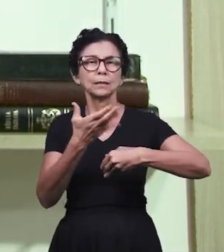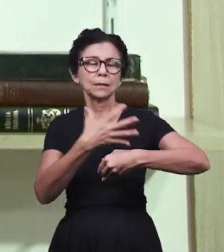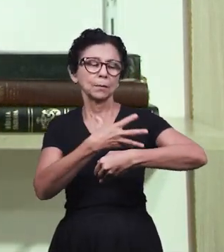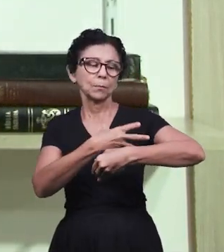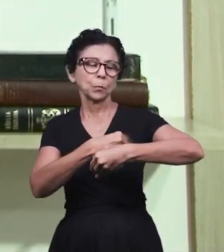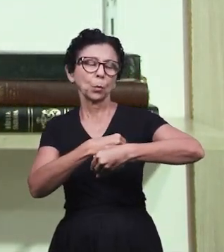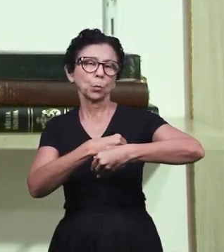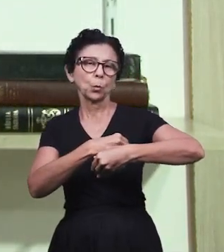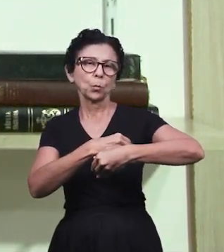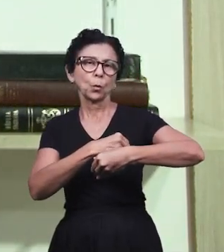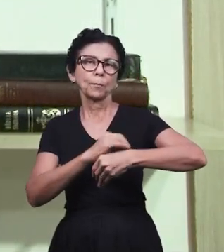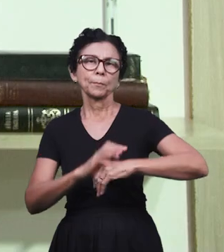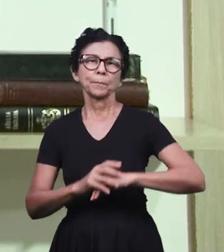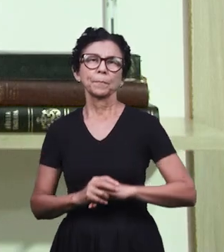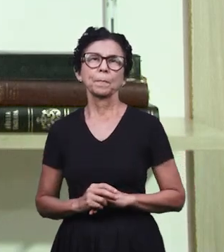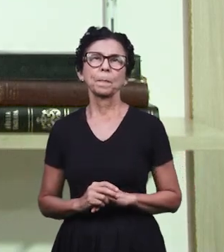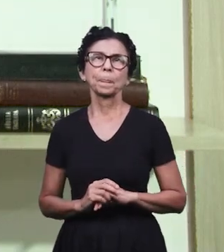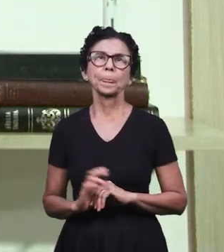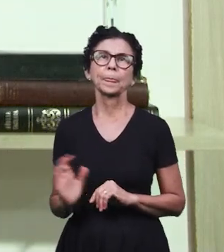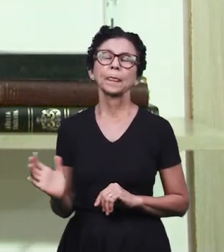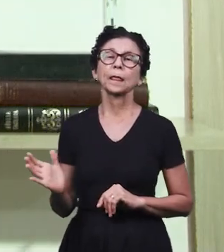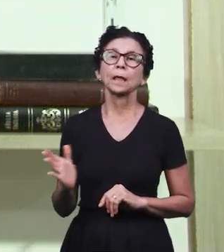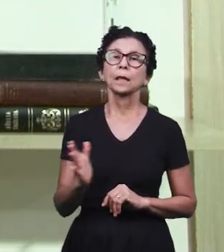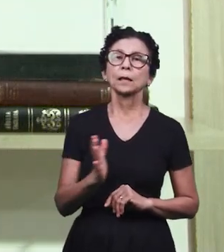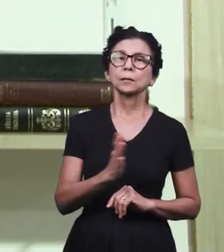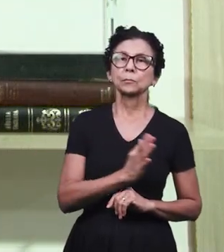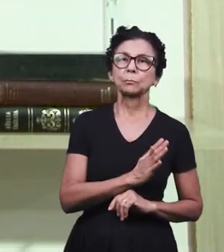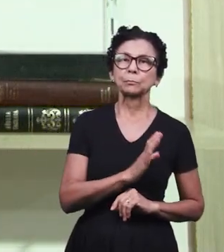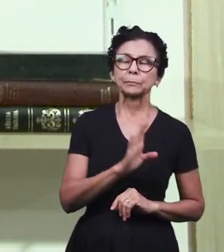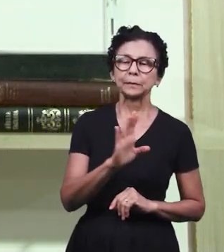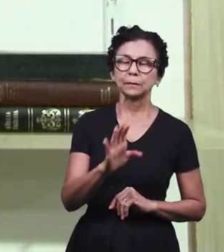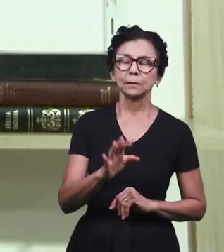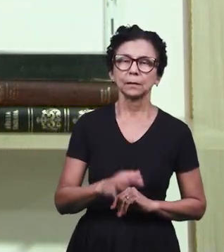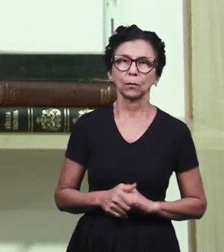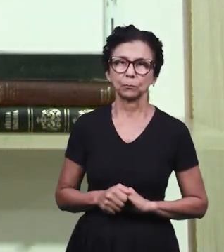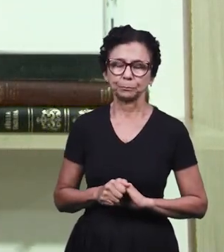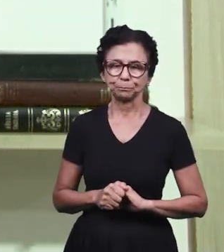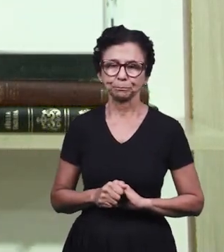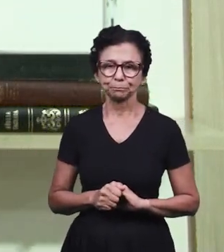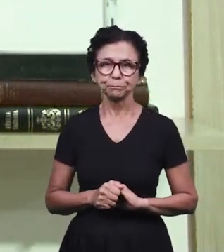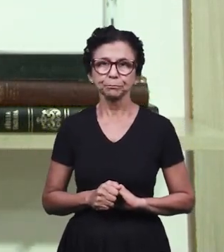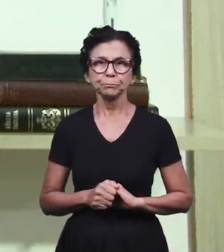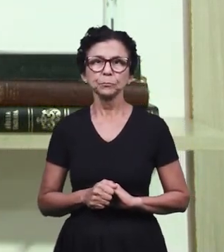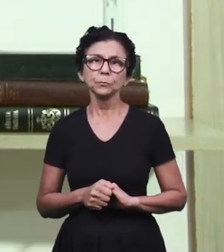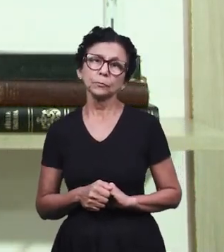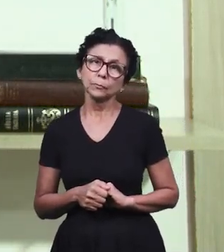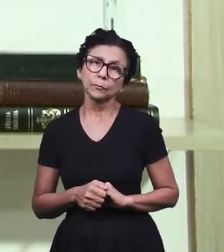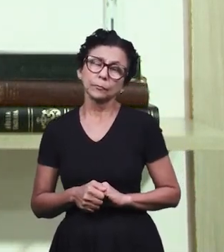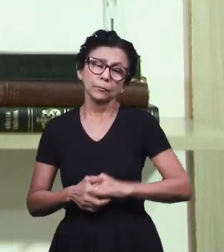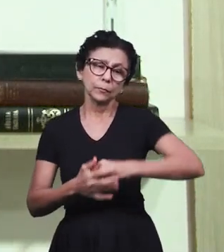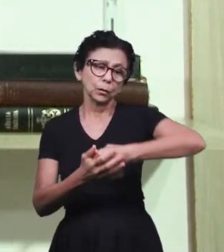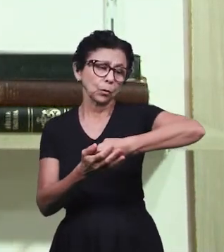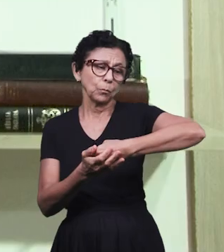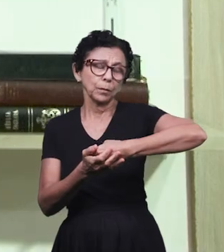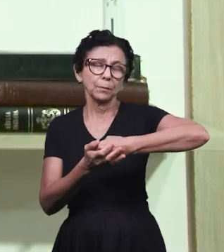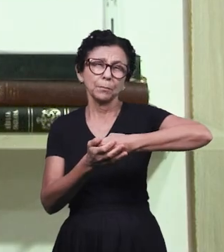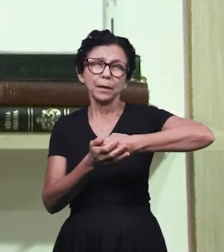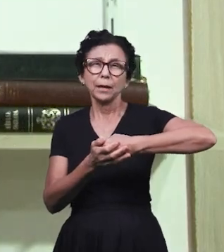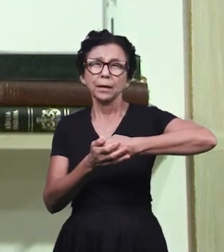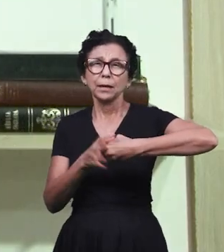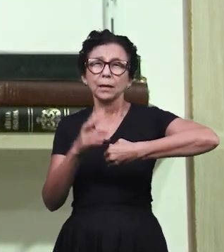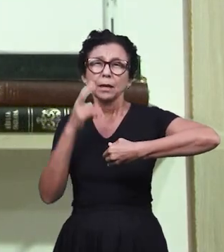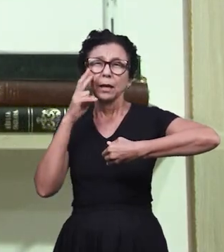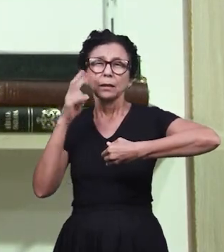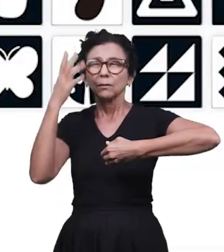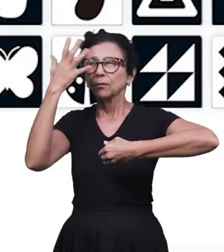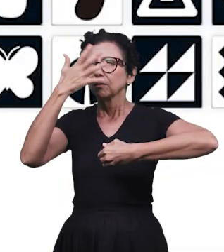podemos fazer o estímulo através de contraste. Por quê? A visão do bebê não é uma visão muito clara ainda.